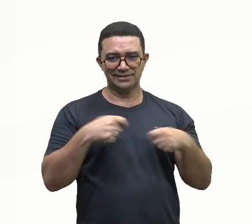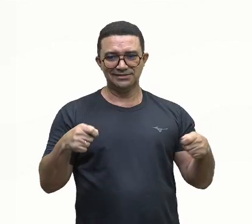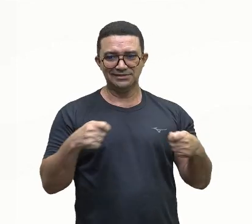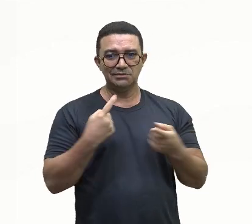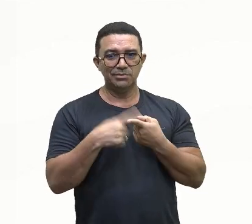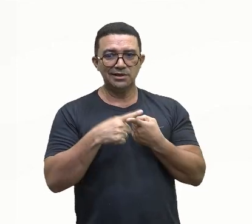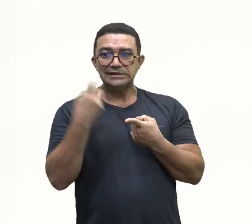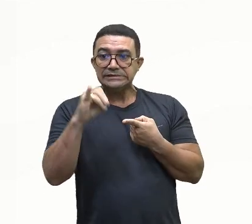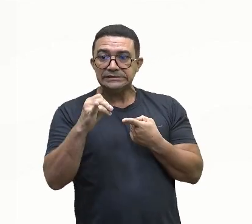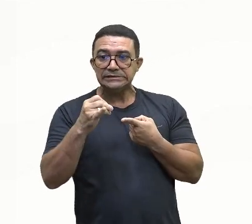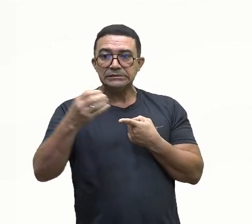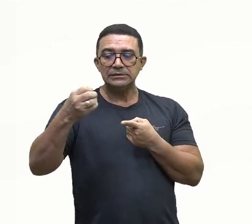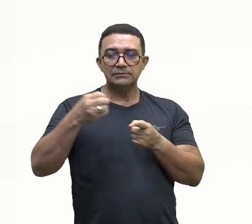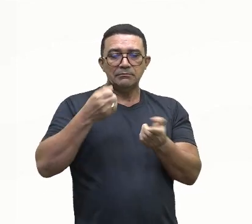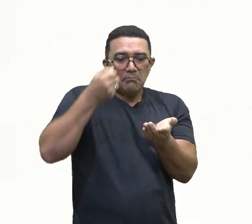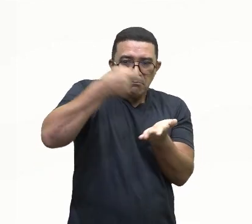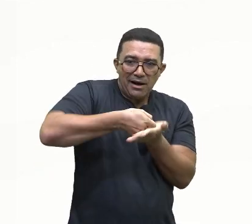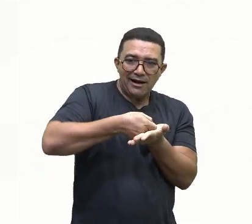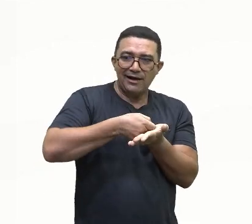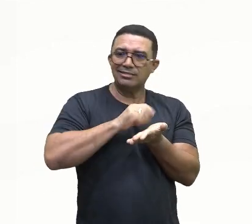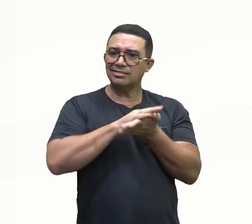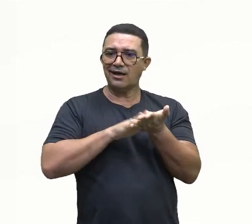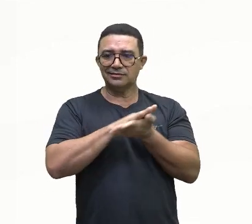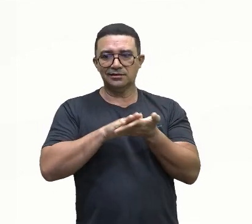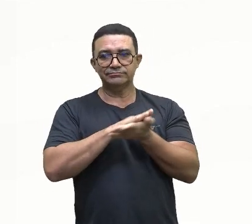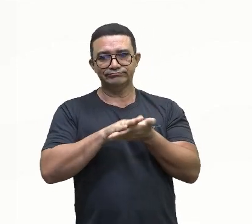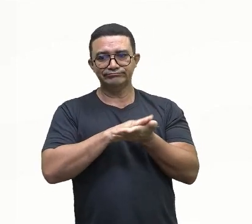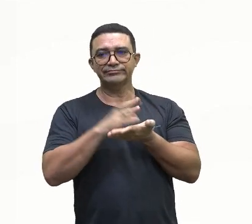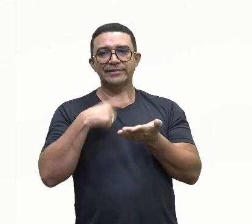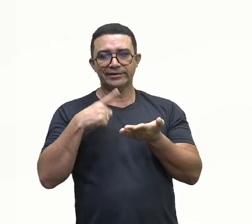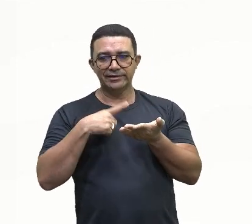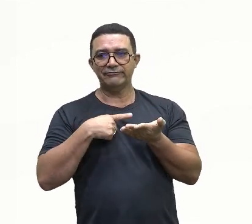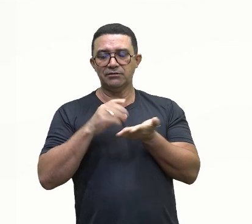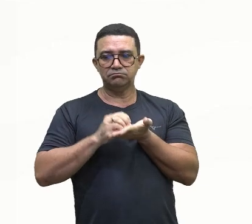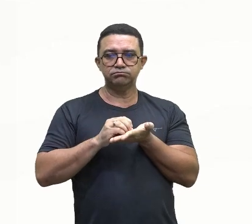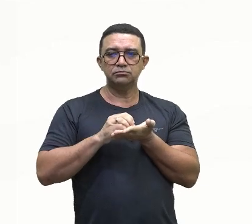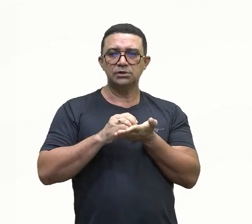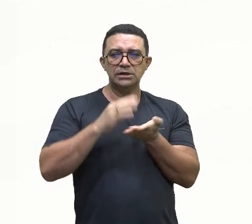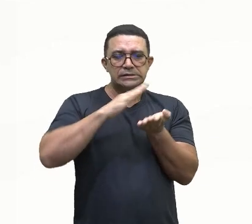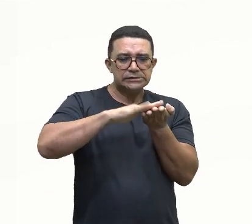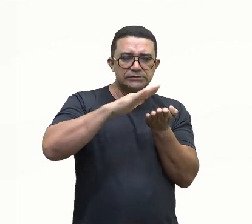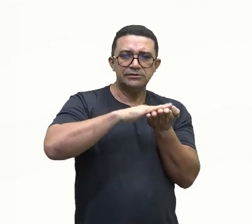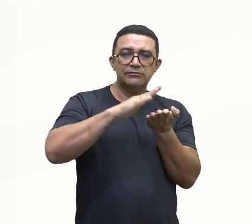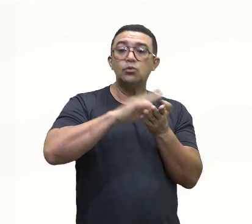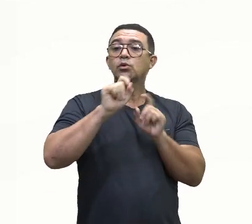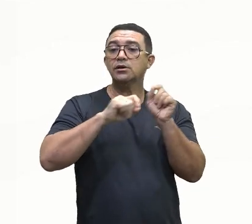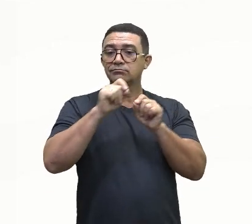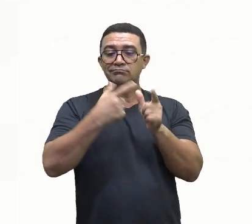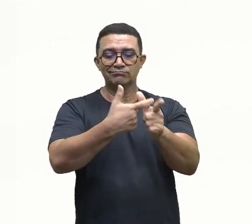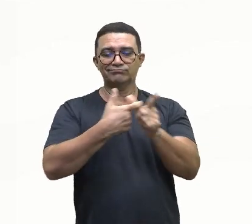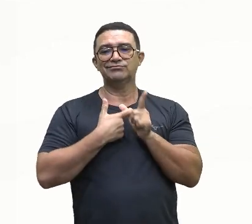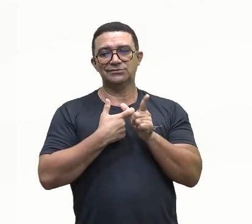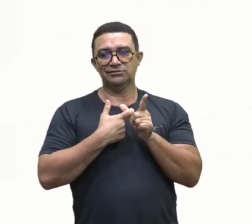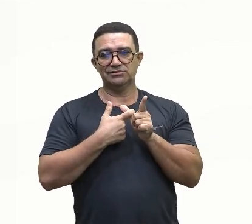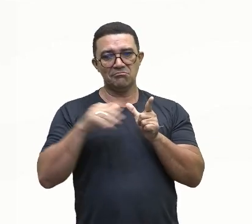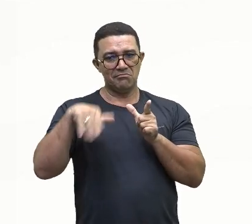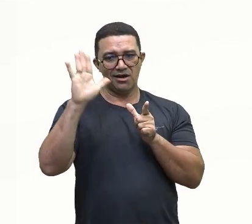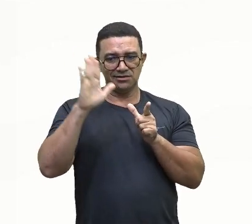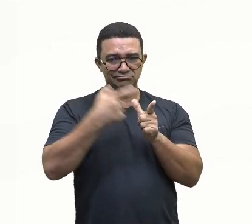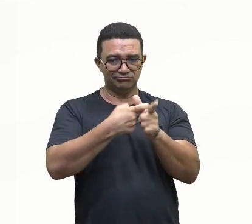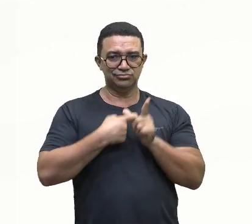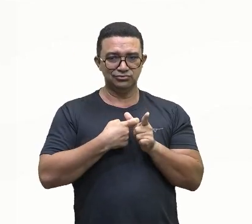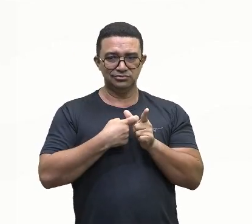acontecer? Você vai ficar com uma dívida acumulada. E isso não é bom para a sua vida financeira.